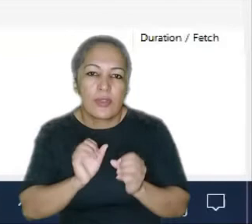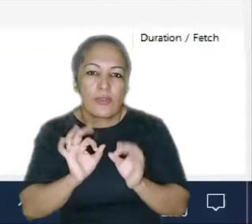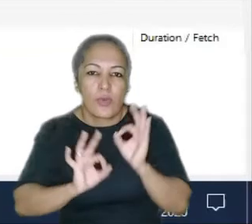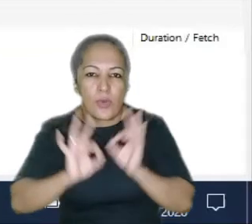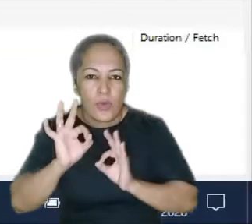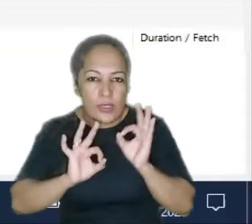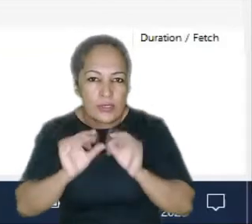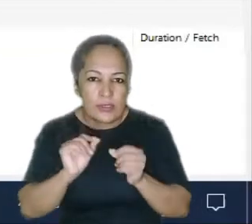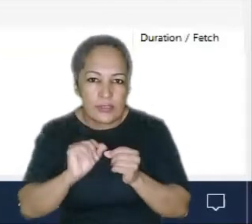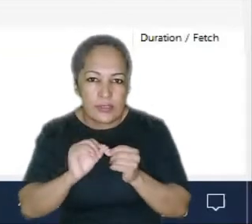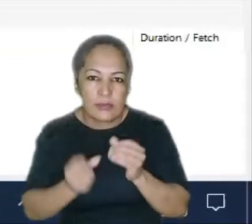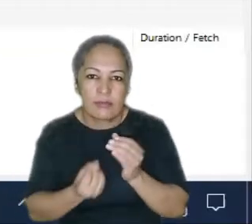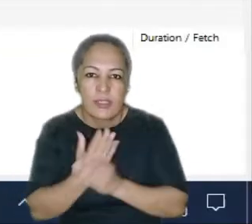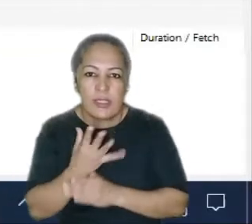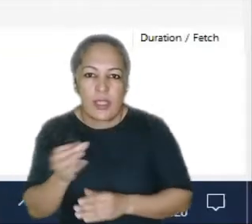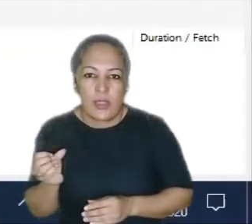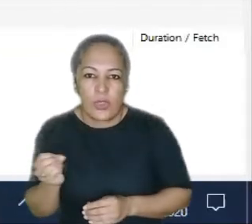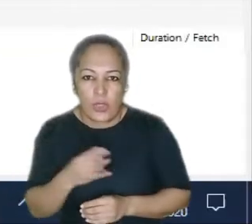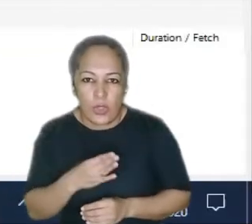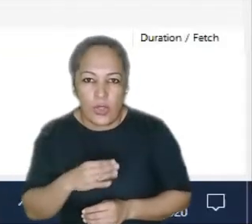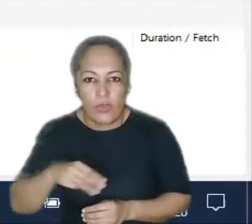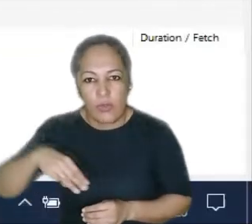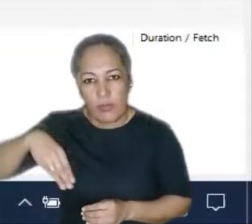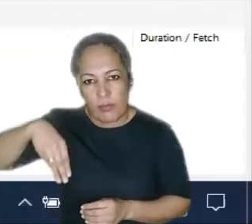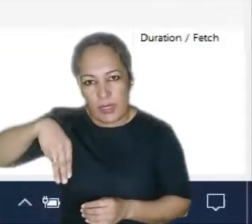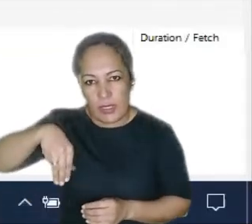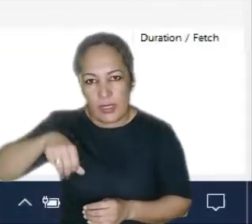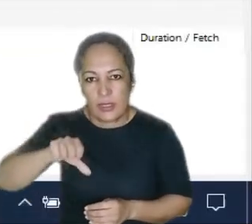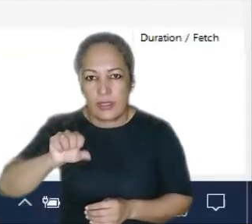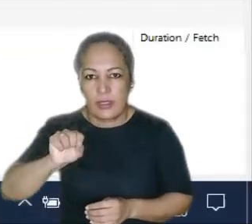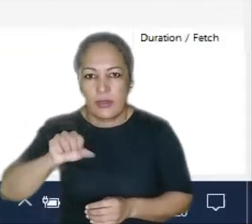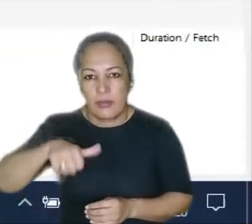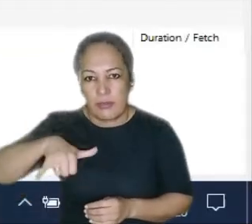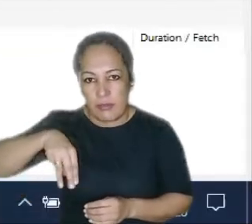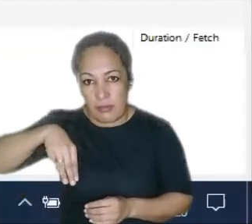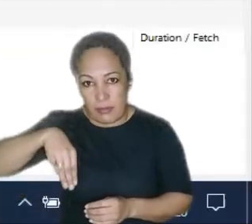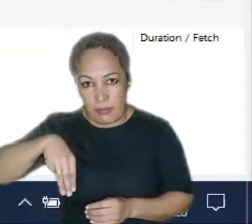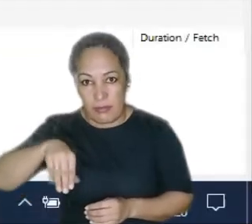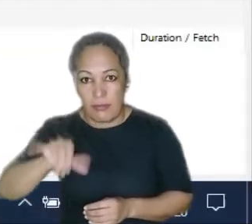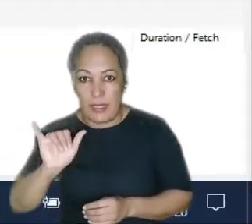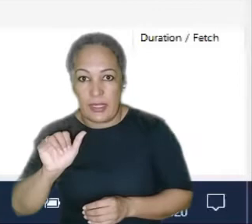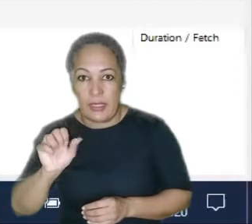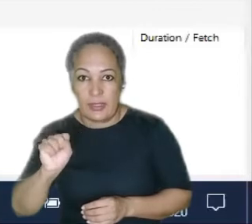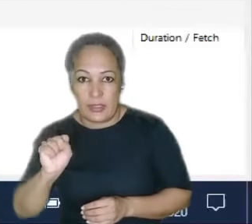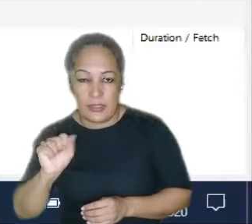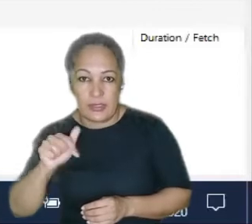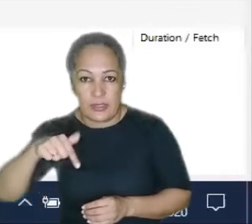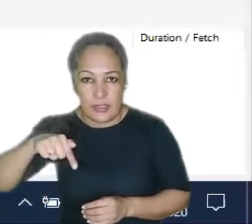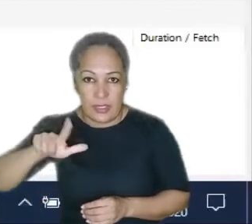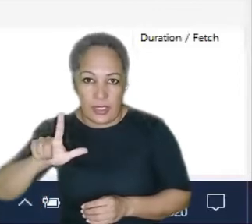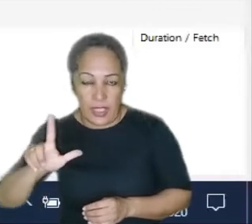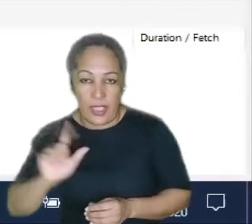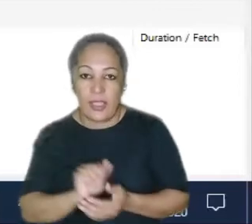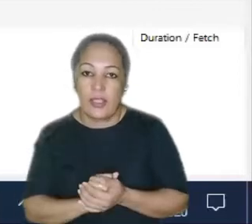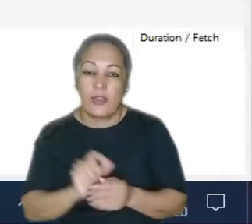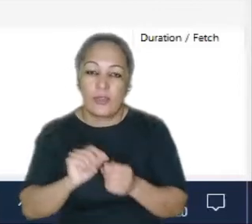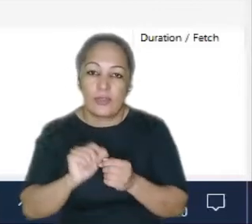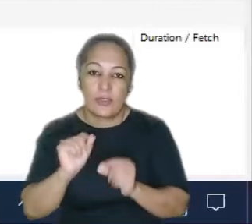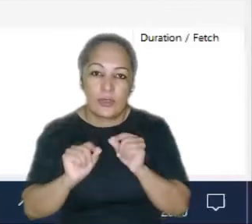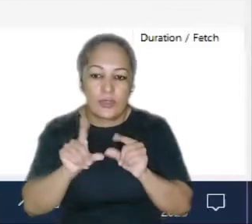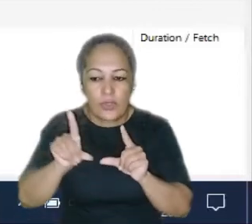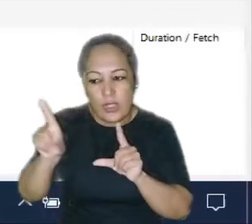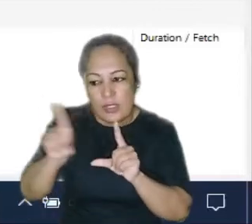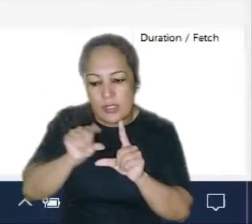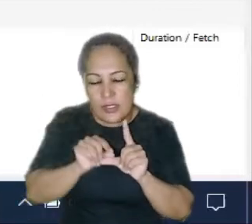vírgula. Então, aqui é uma instrução SQL. Então, tenho essa instrução criada, vou selecionar essa instrução e